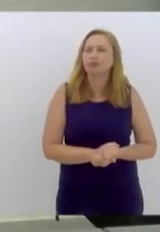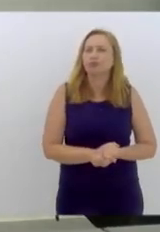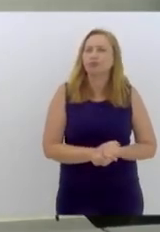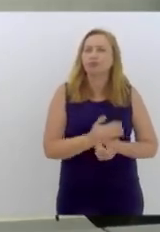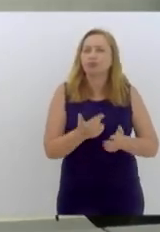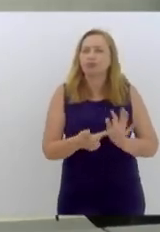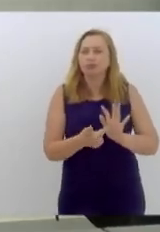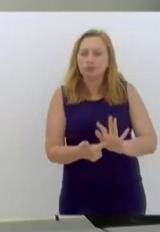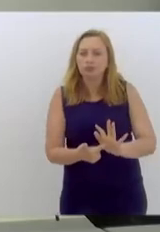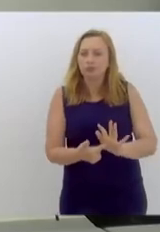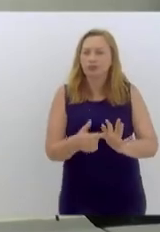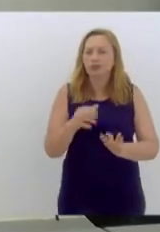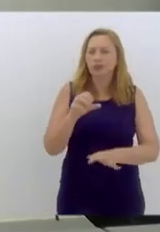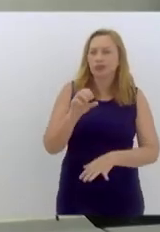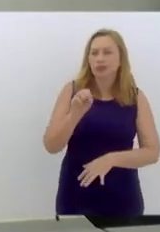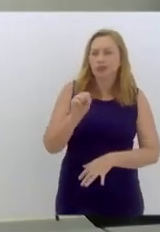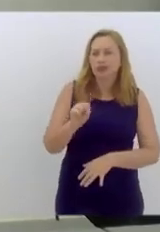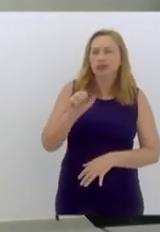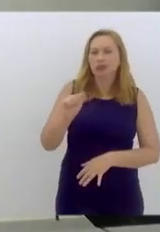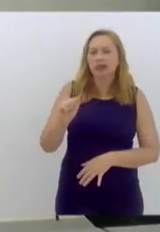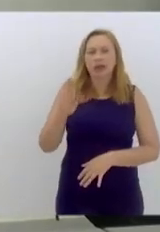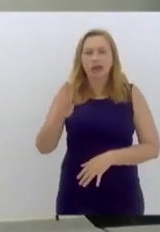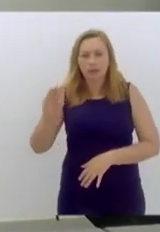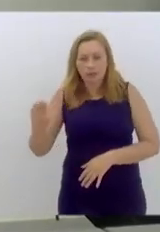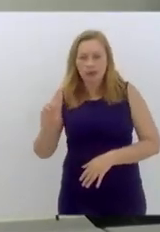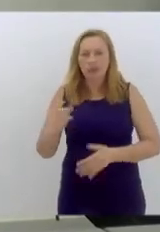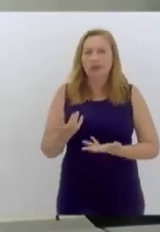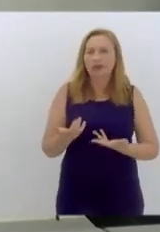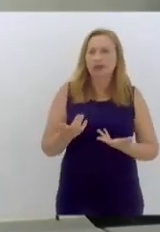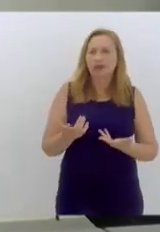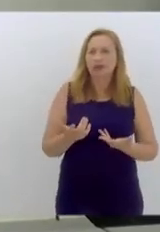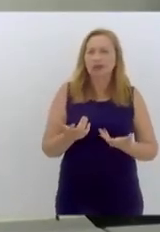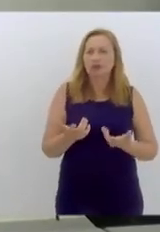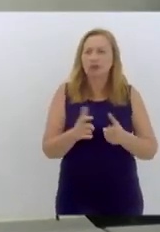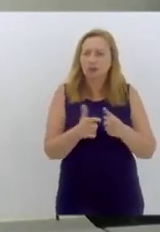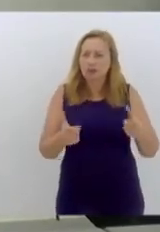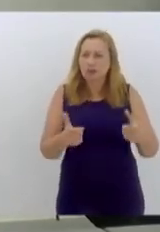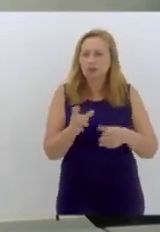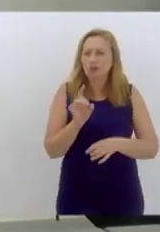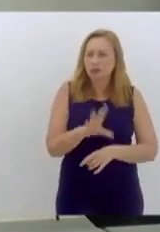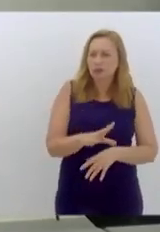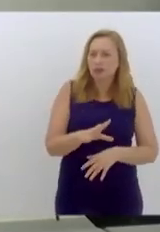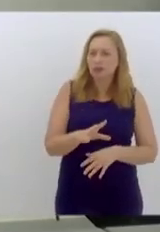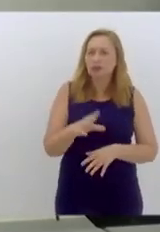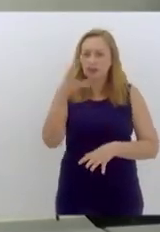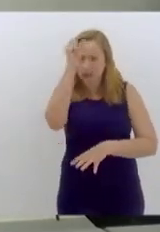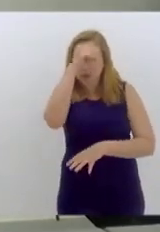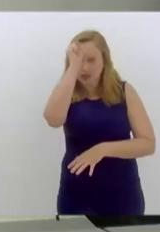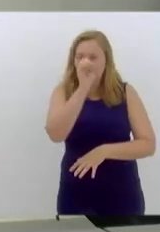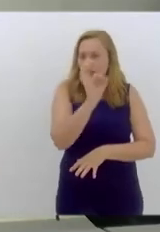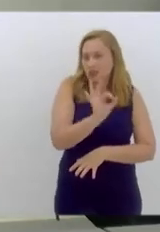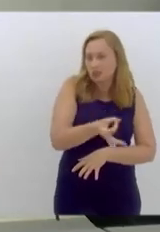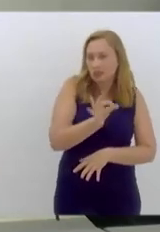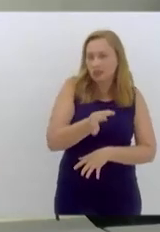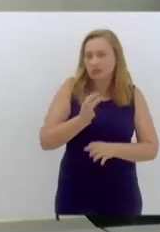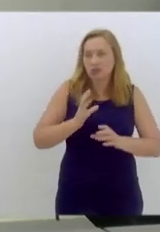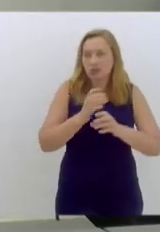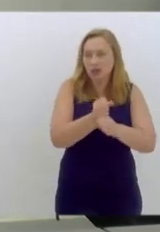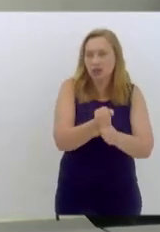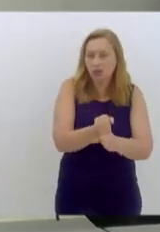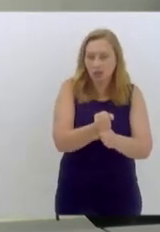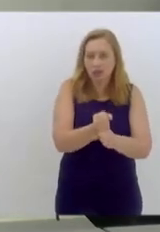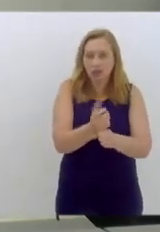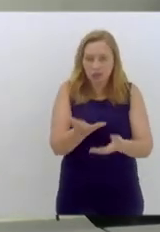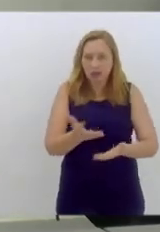SAEB, SAERJ, né, são provas em larga escala que medem uma dimensão só, que é a questão do aprendizagem. Né, e, geralmente, você calcula a média, e o